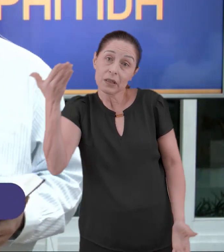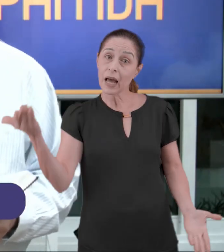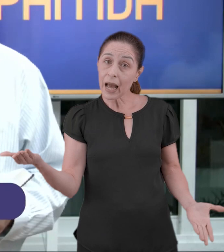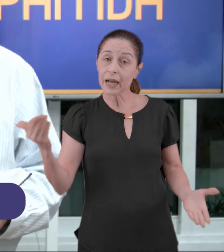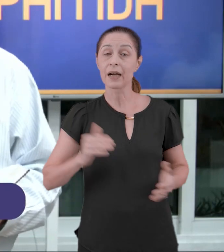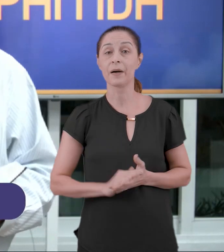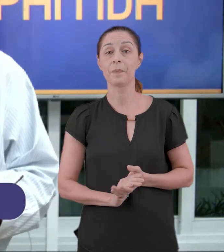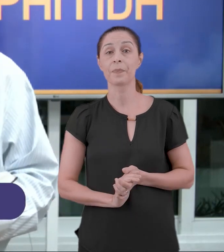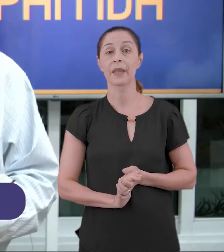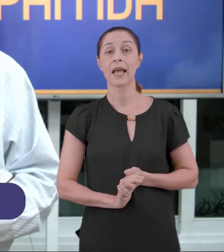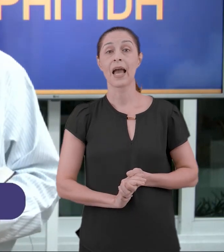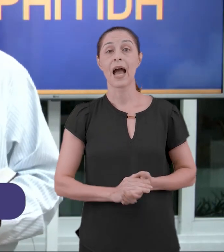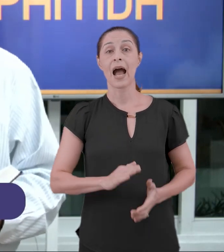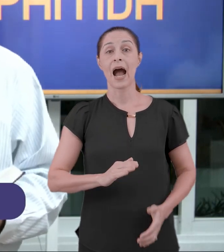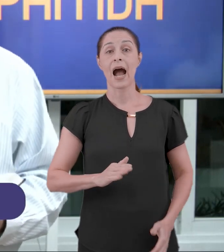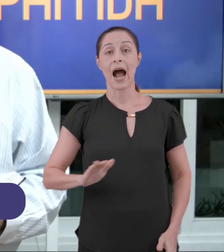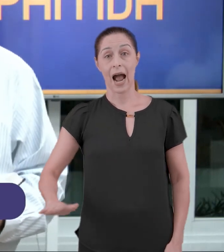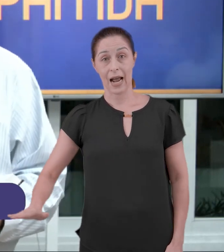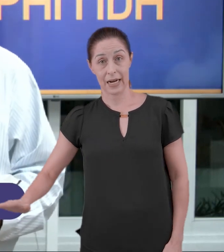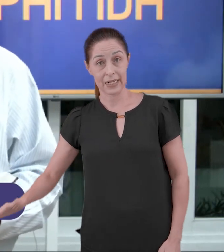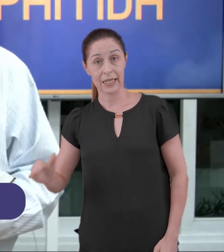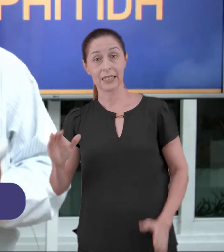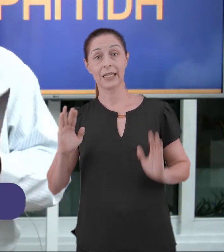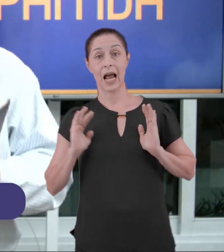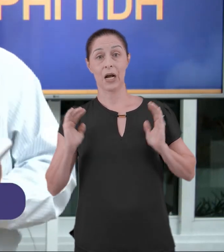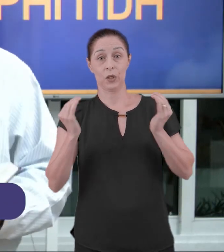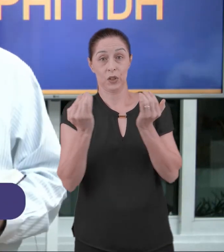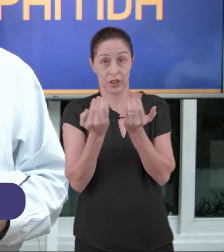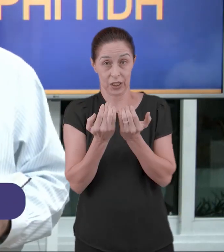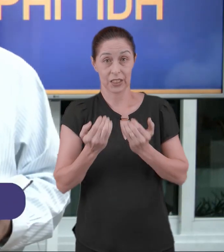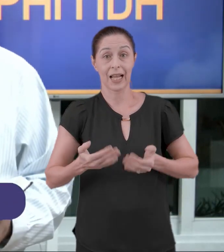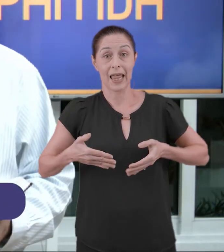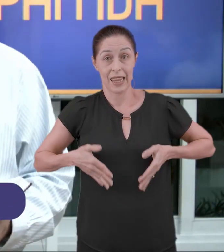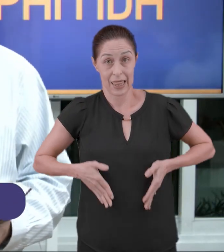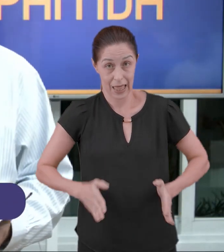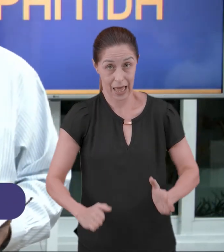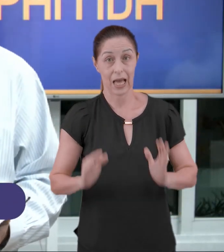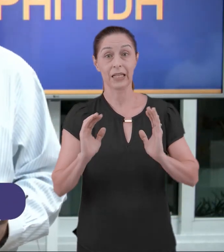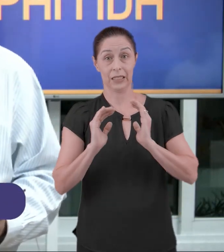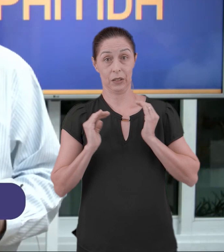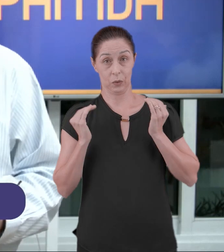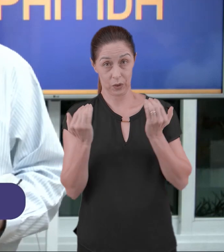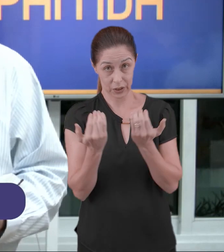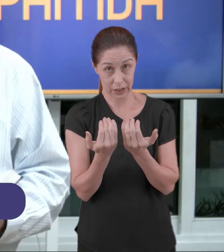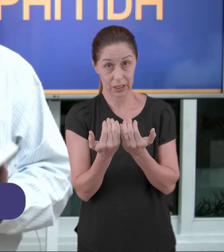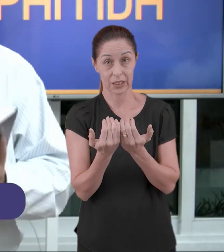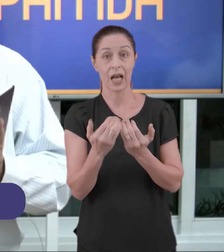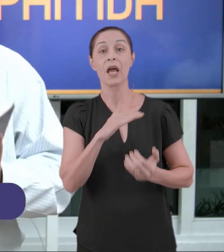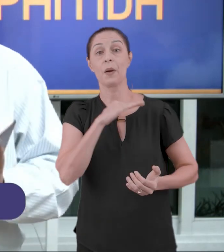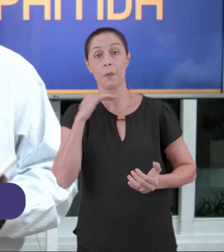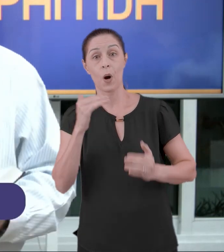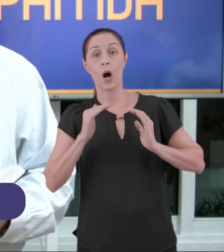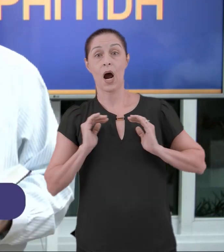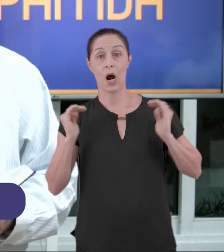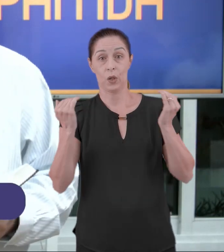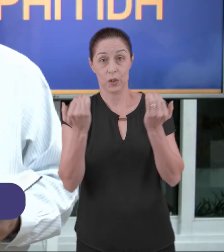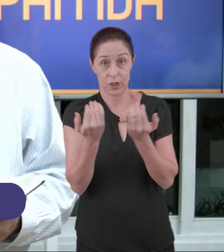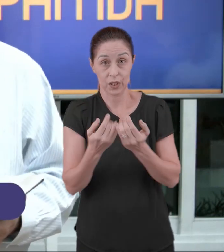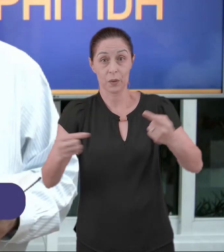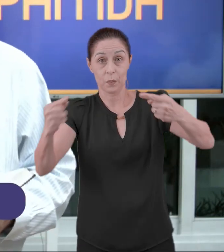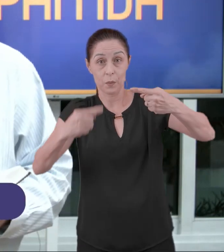nasce autista e pode morrer autista dentro do projeto da vontade de Deus. Mas o mais